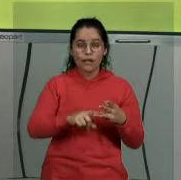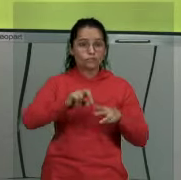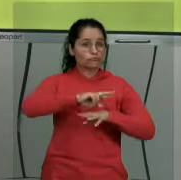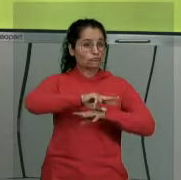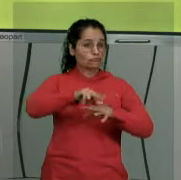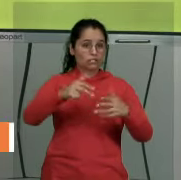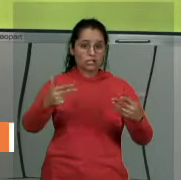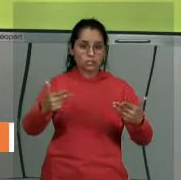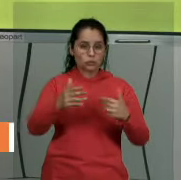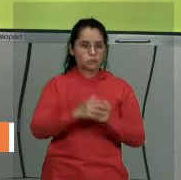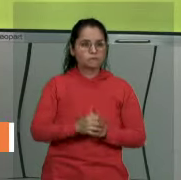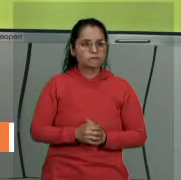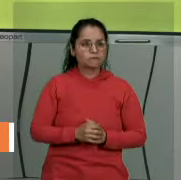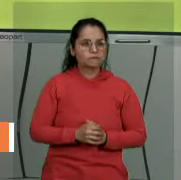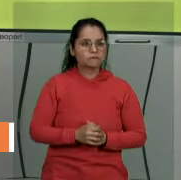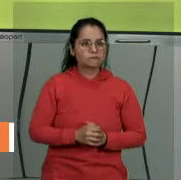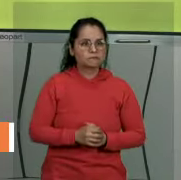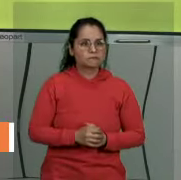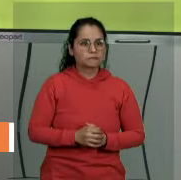e morfina.